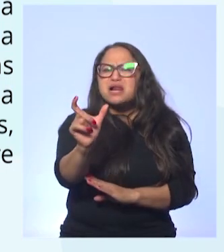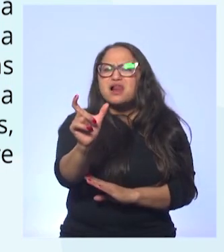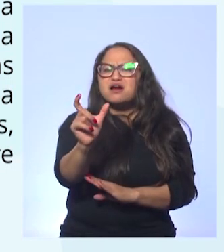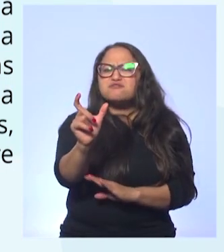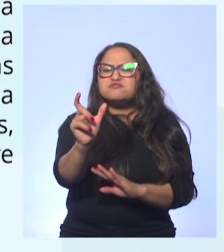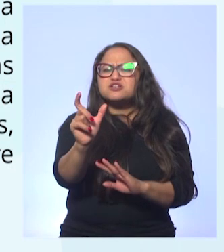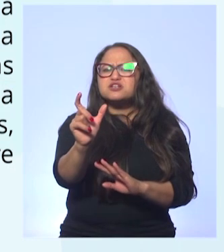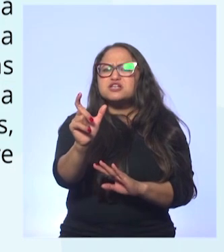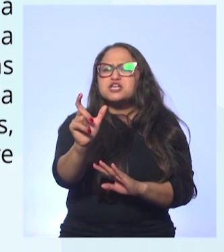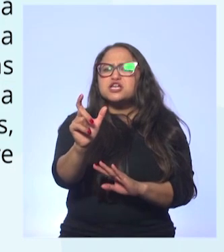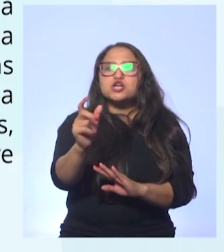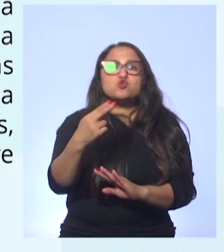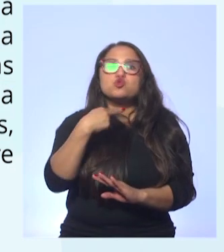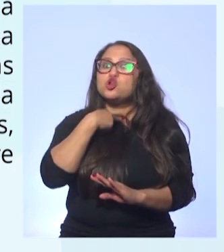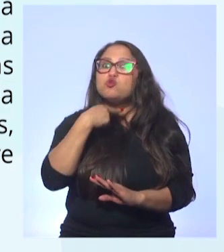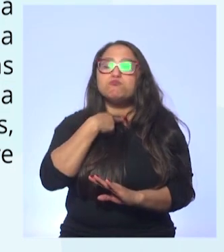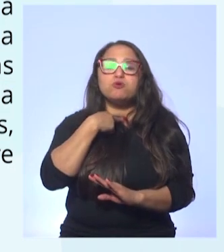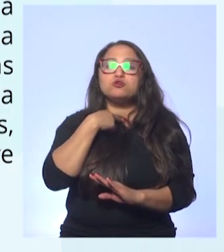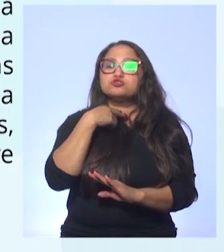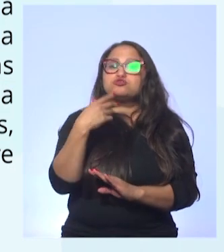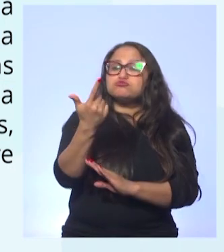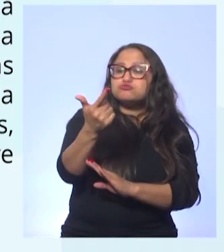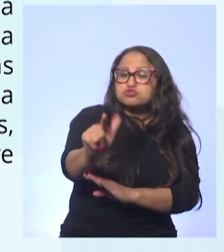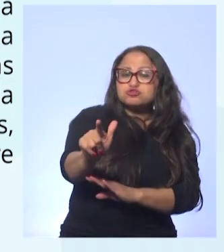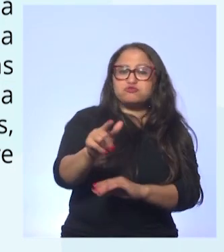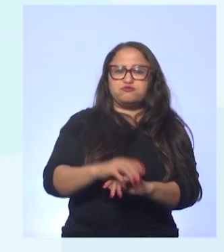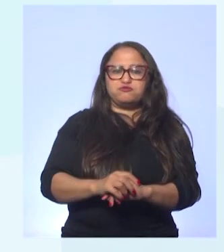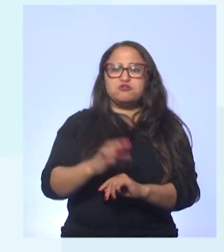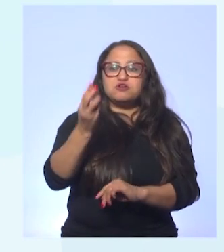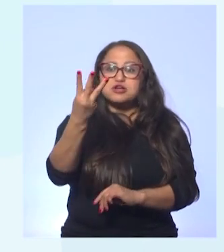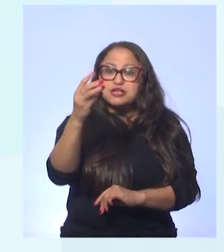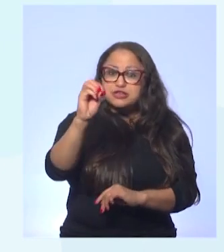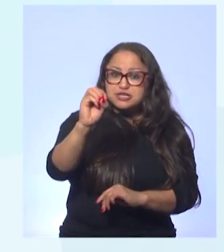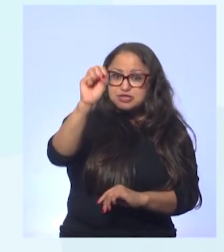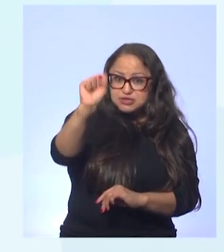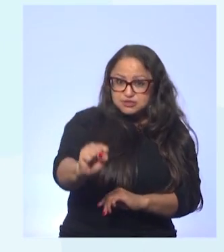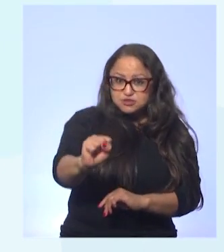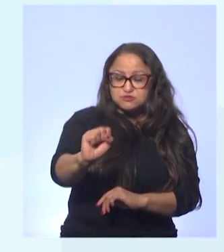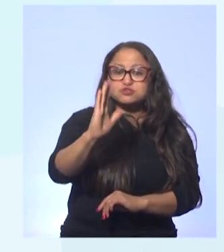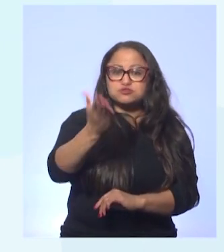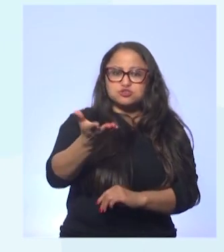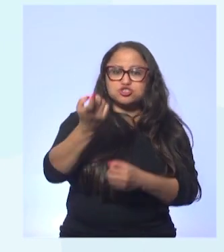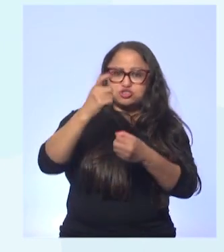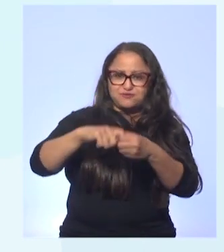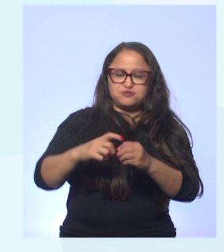que eu não repeti? Eu vou deixar 30 segundinhos e a gente já volta.